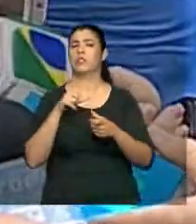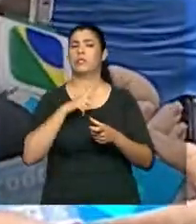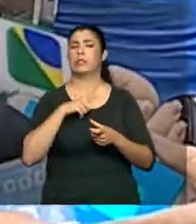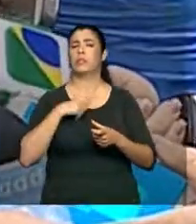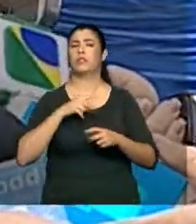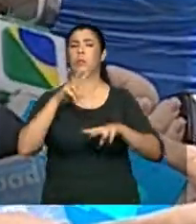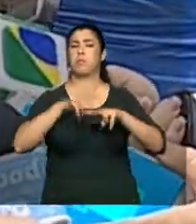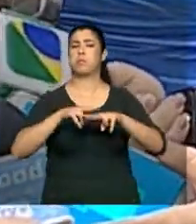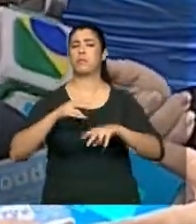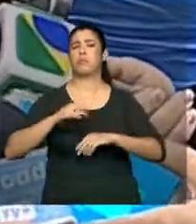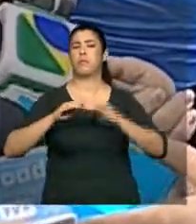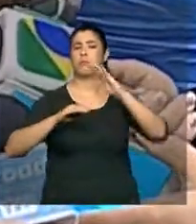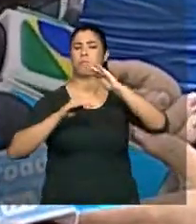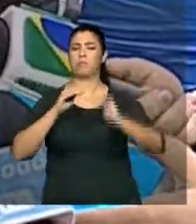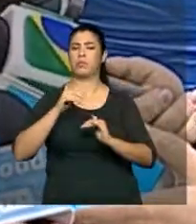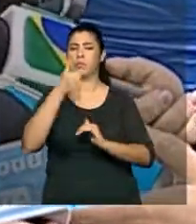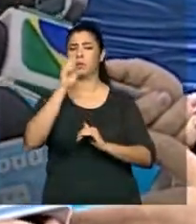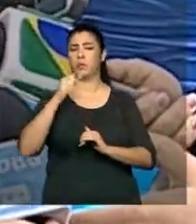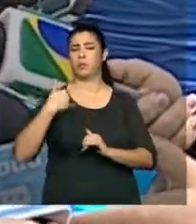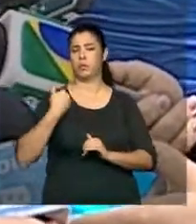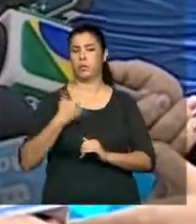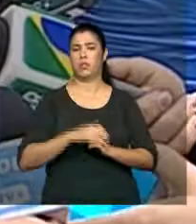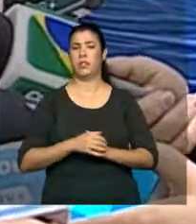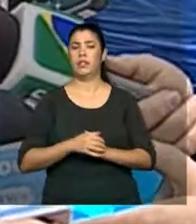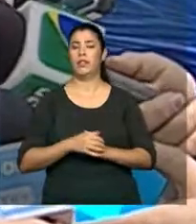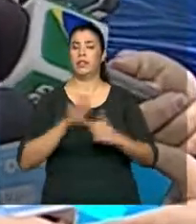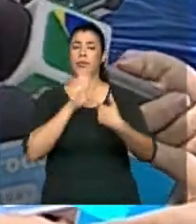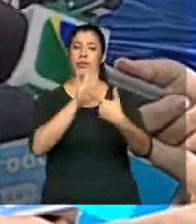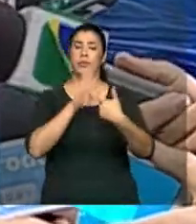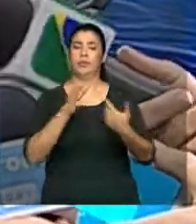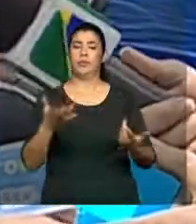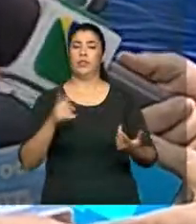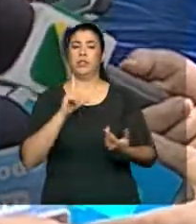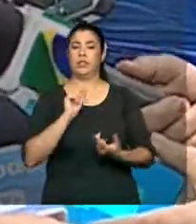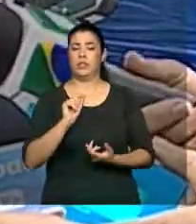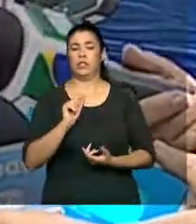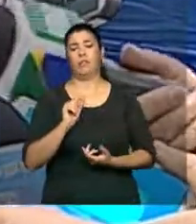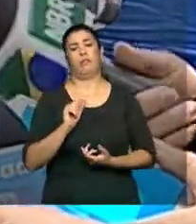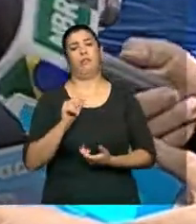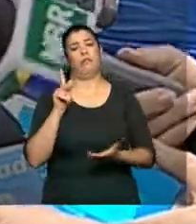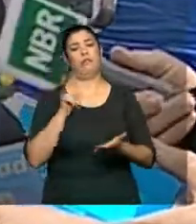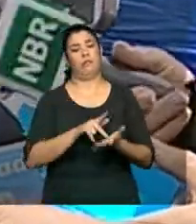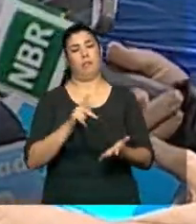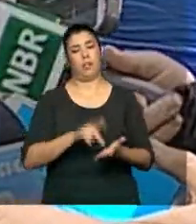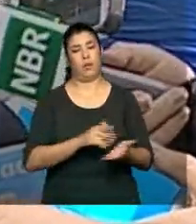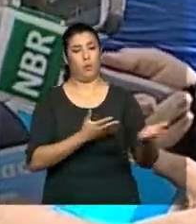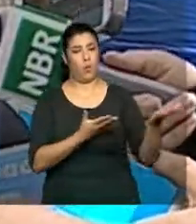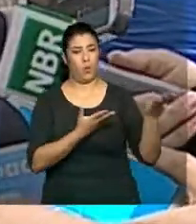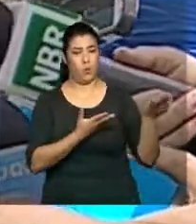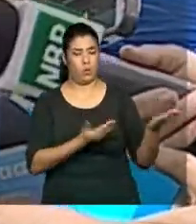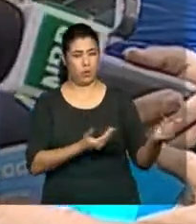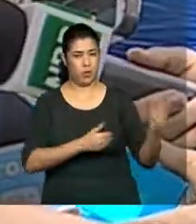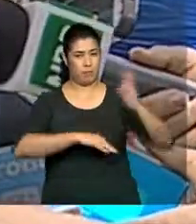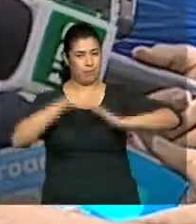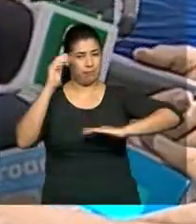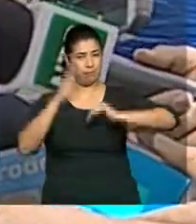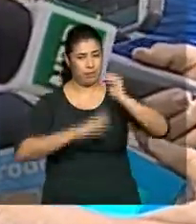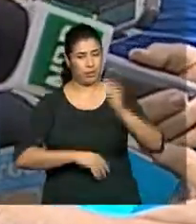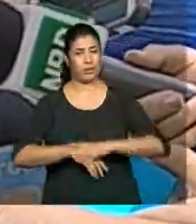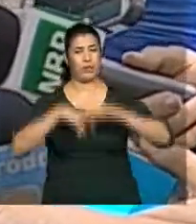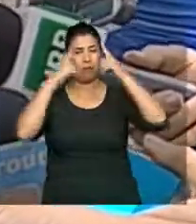lugar, apresentando os números e a realidade, porque os adolescentes que provocam violência